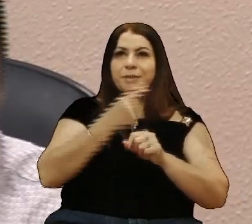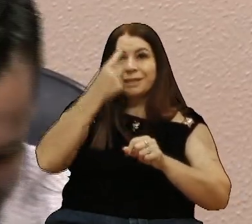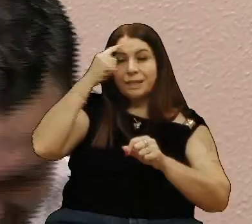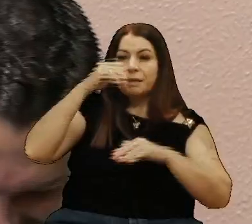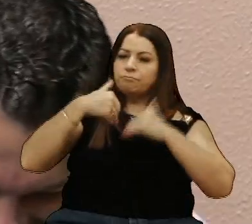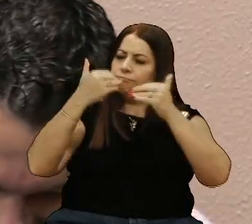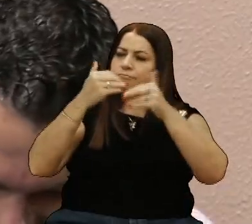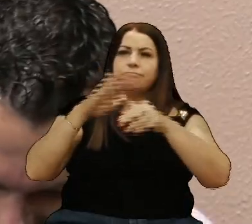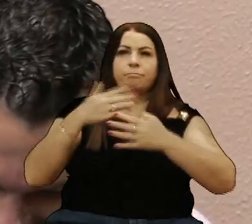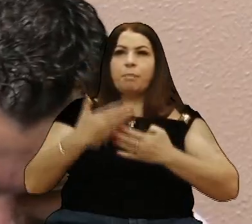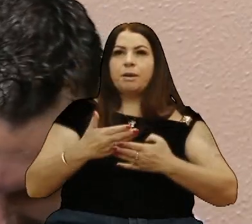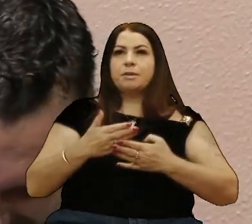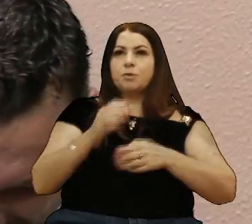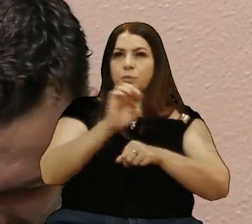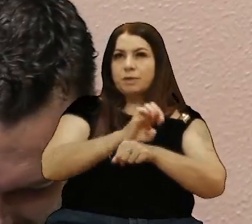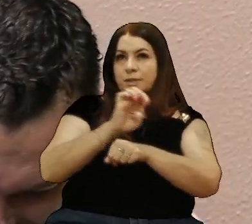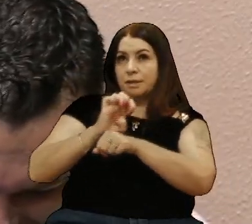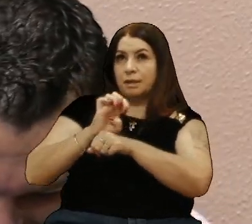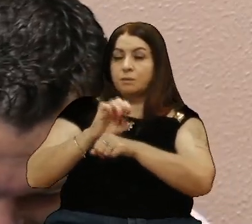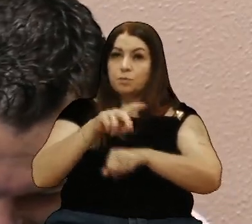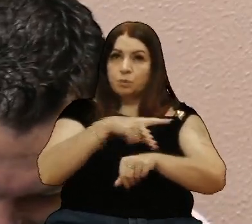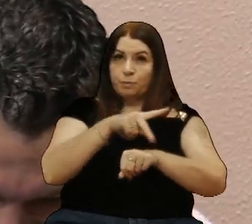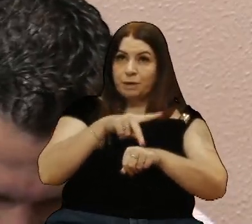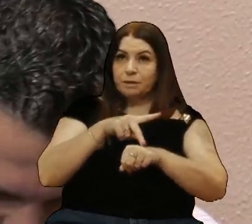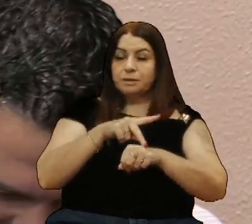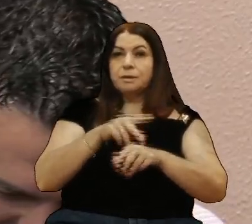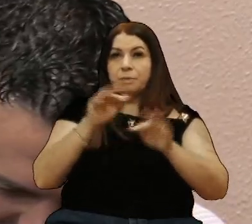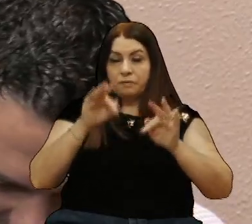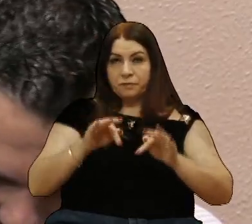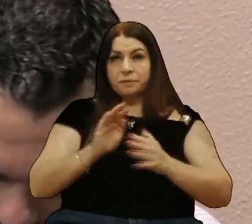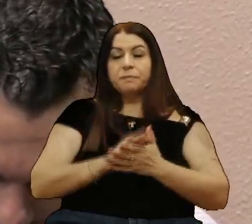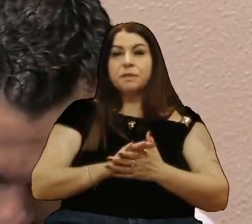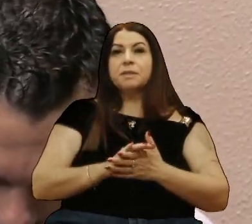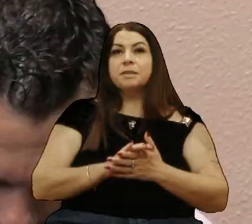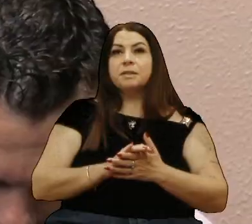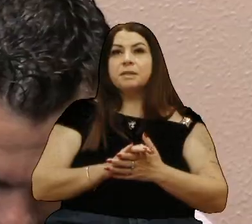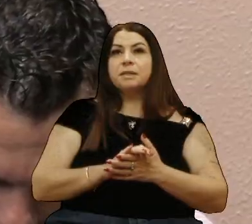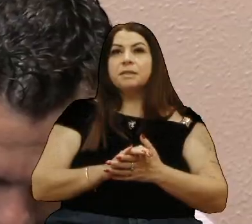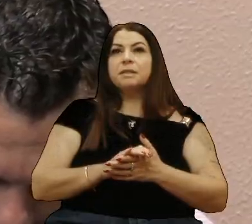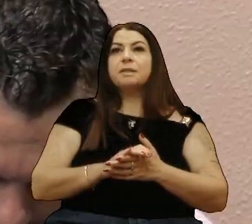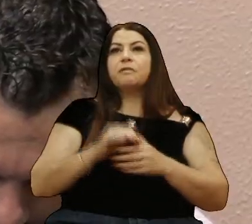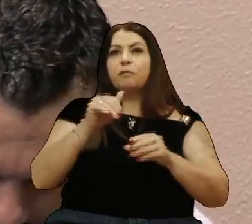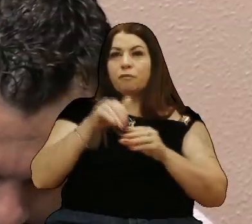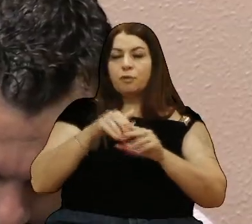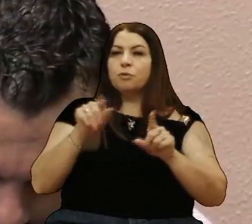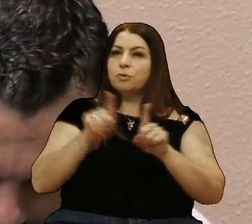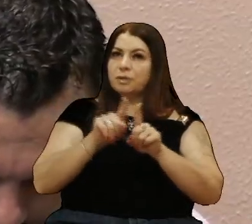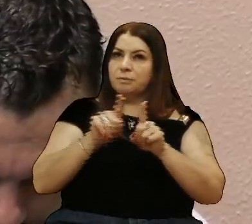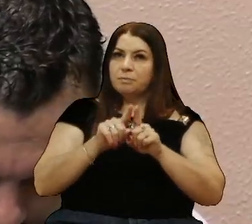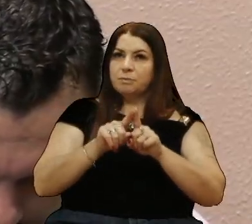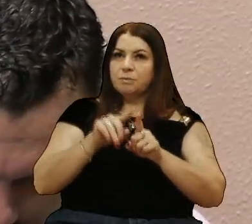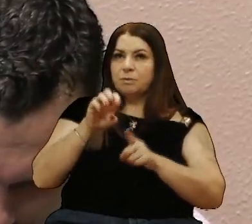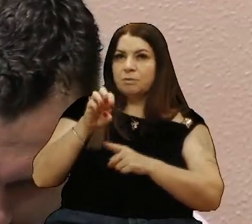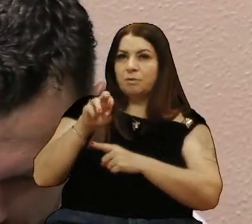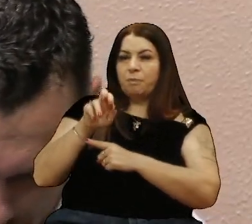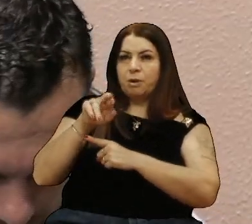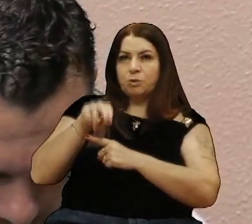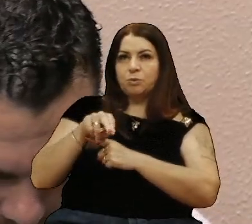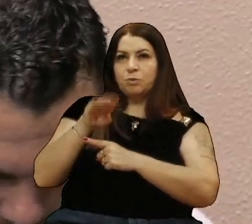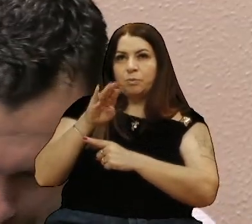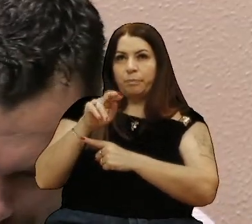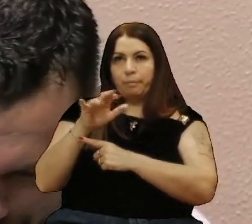cresçam cada vez mais no Estado e no país. E, para finalizar, queria fazer um voto também ao Everson Furtado, ao